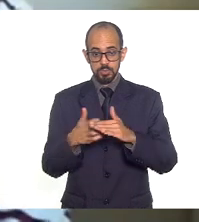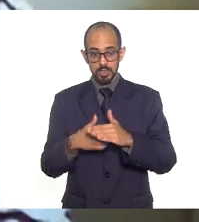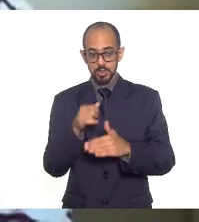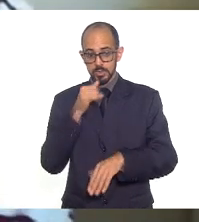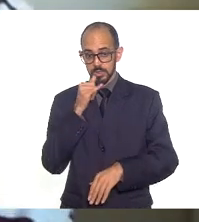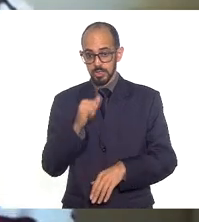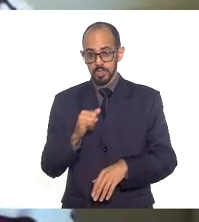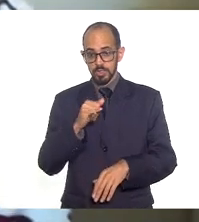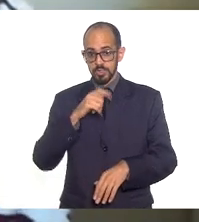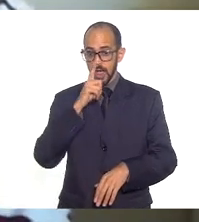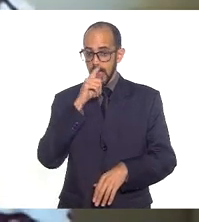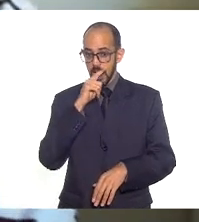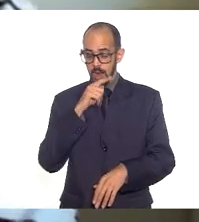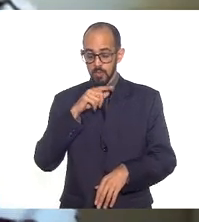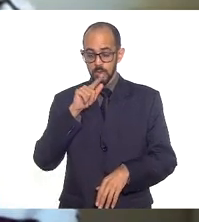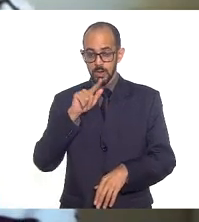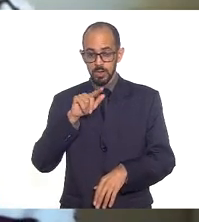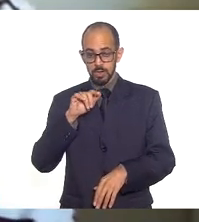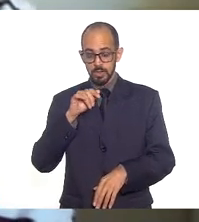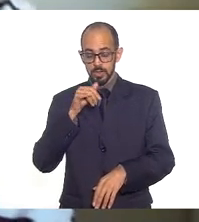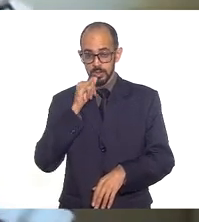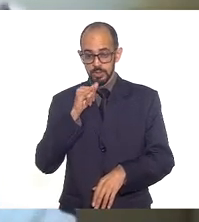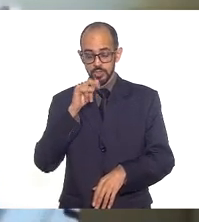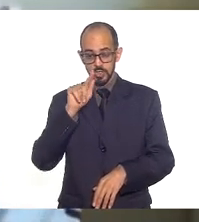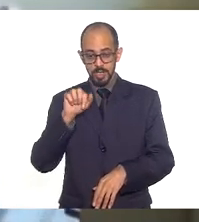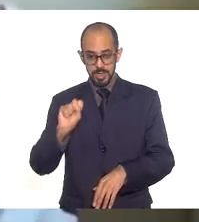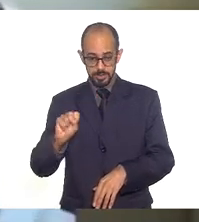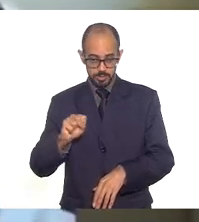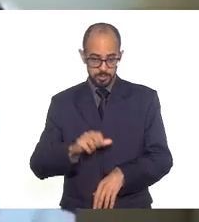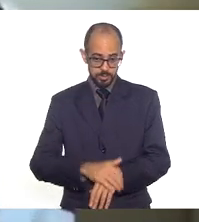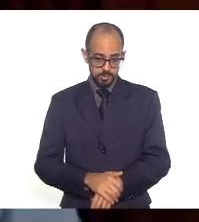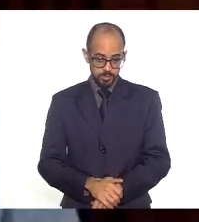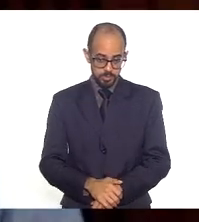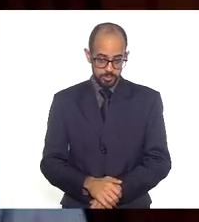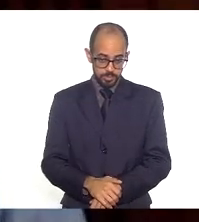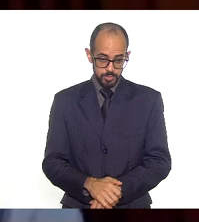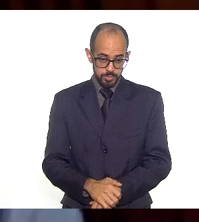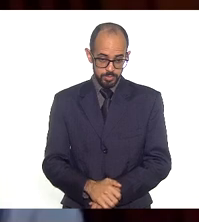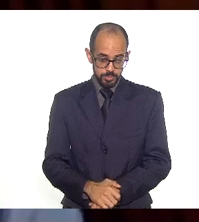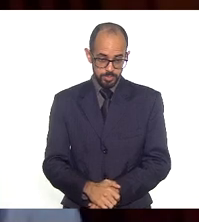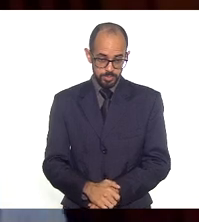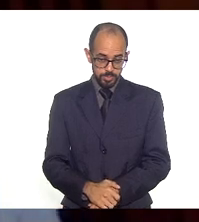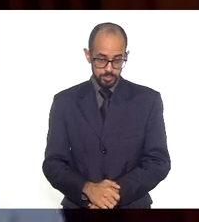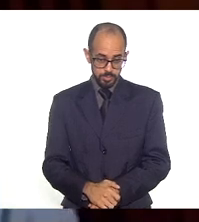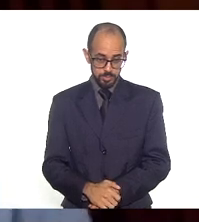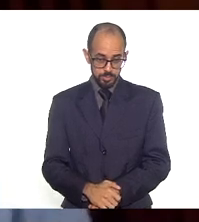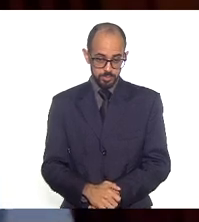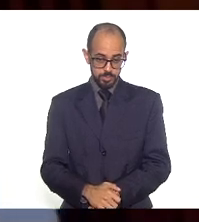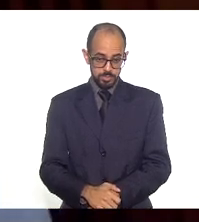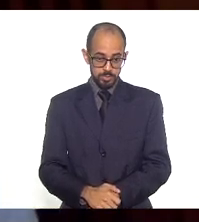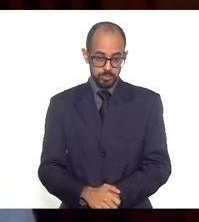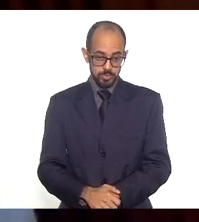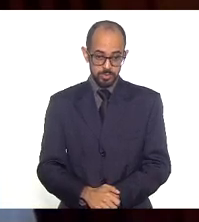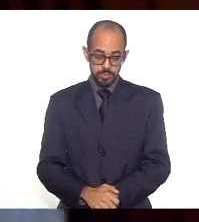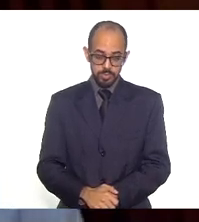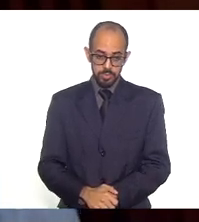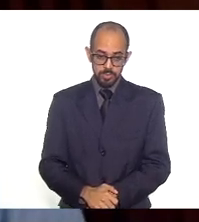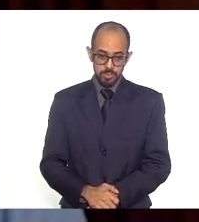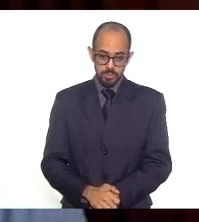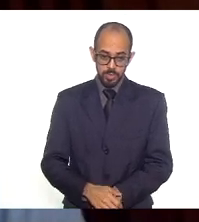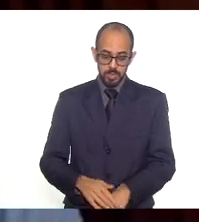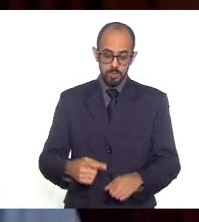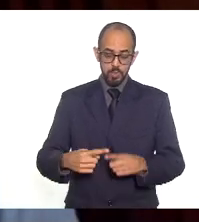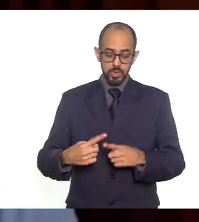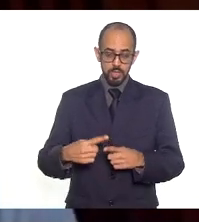de água, luz e gás e da outras providências. Deputado Márcio. É que a